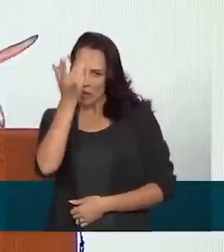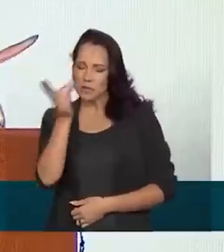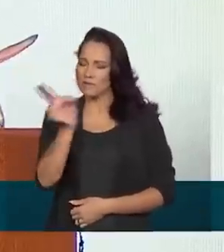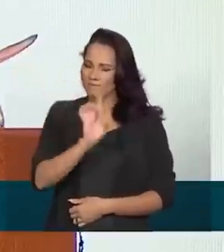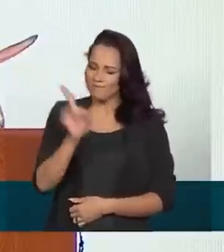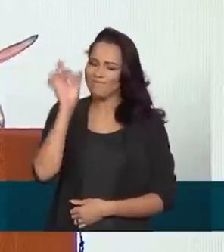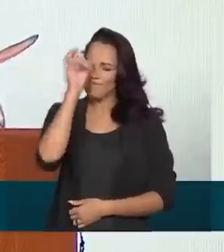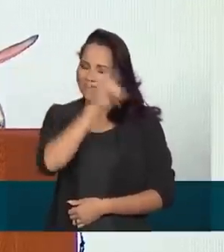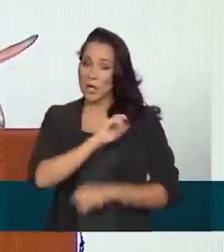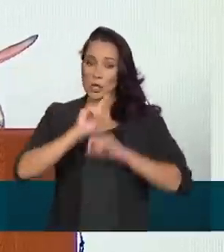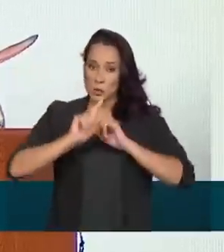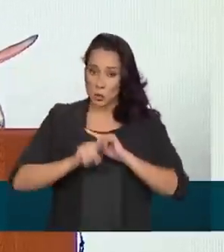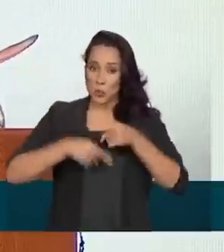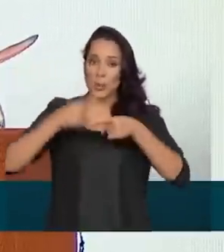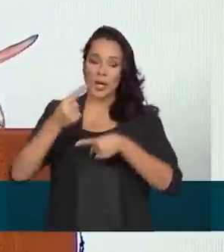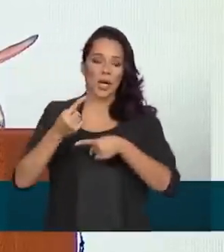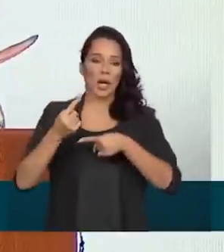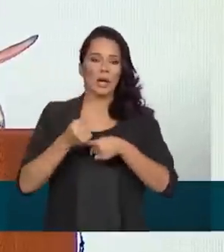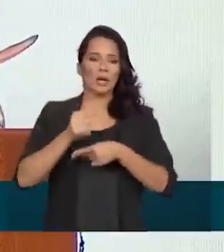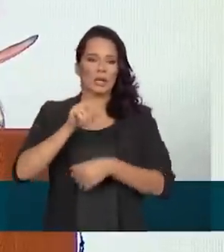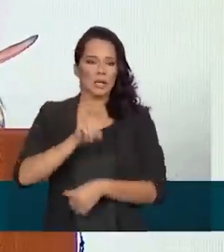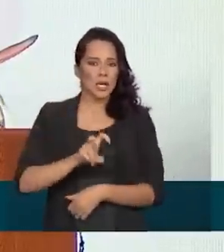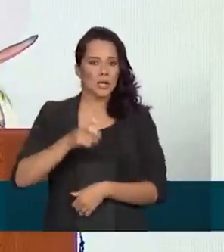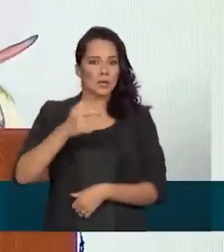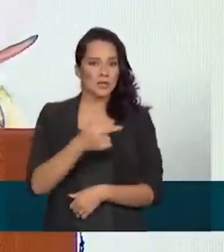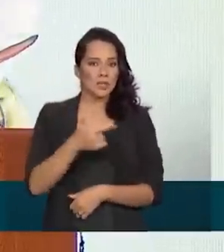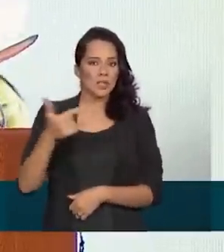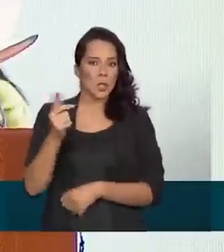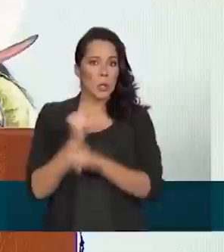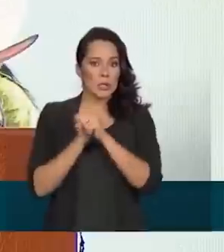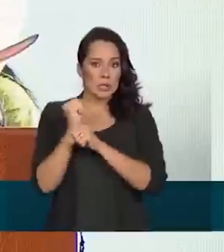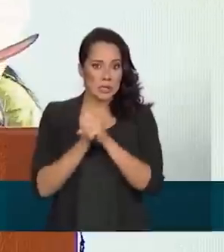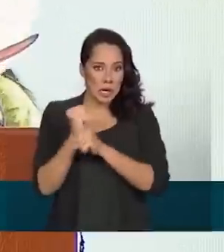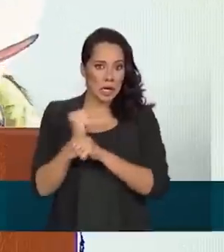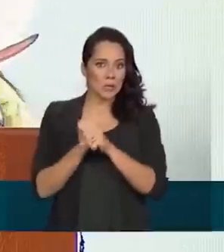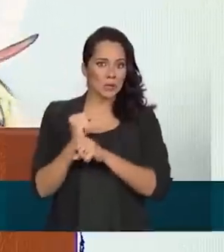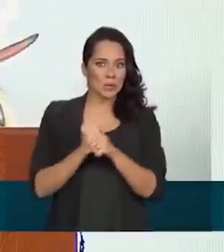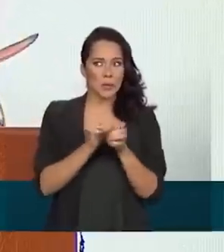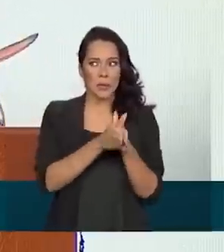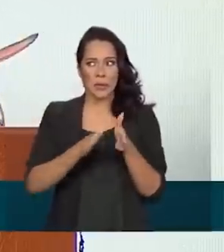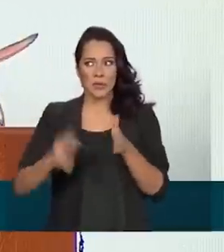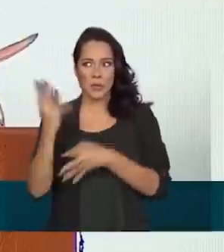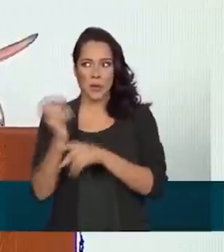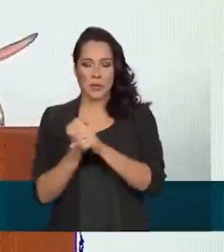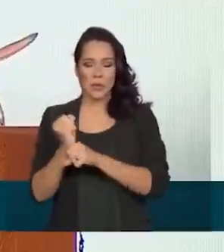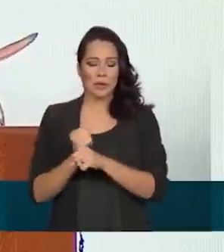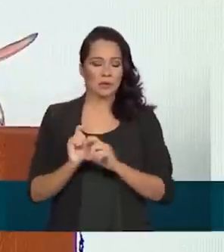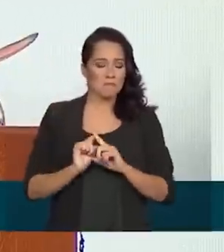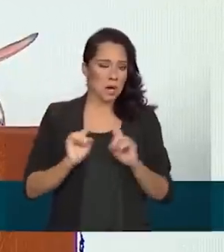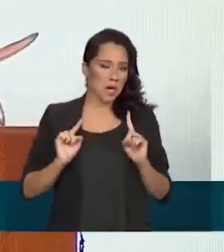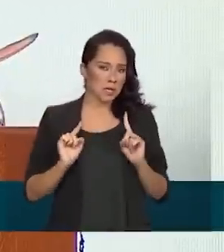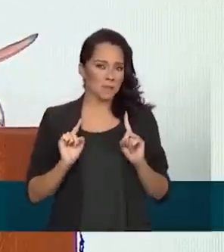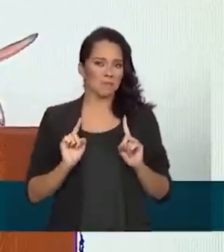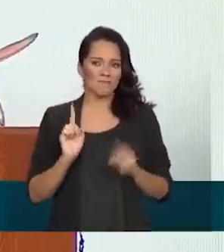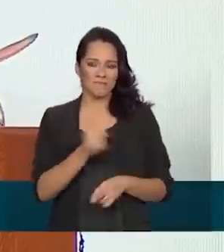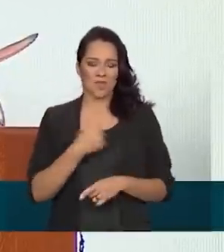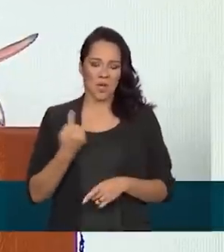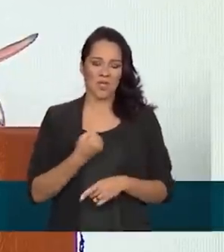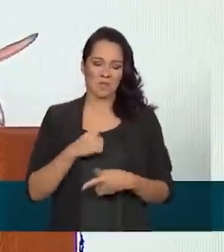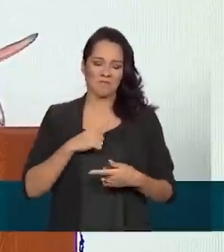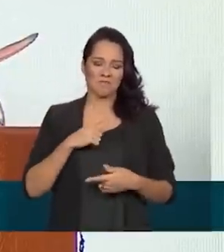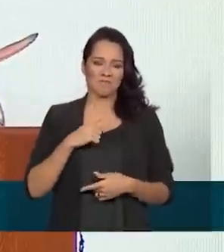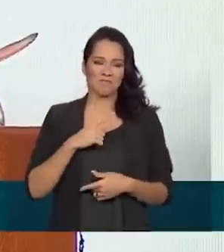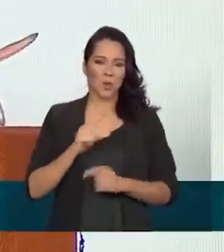fácil superar 522 anos em 4. Mas estamos